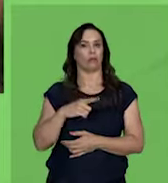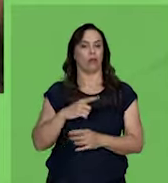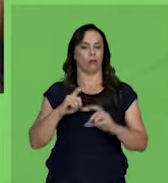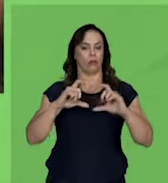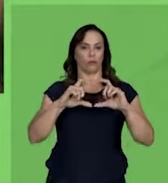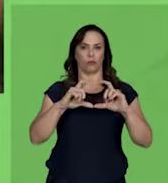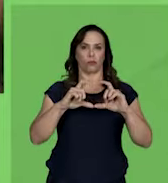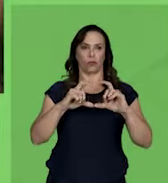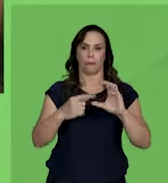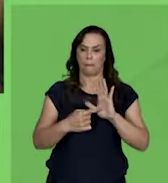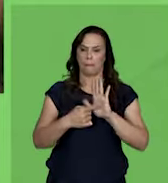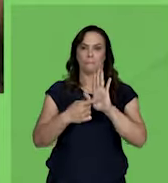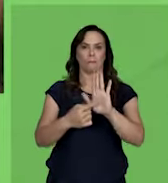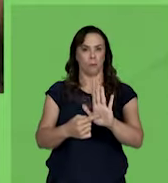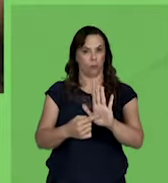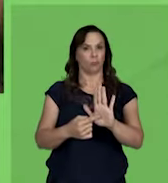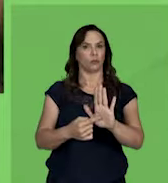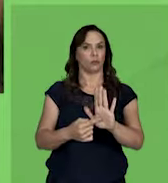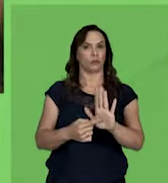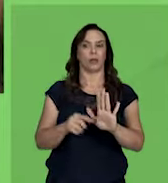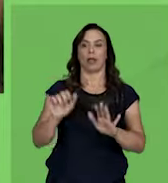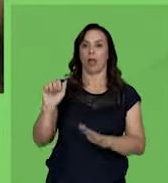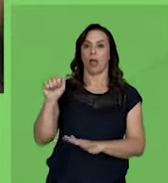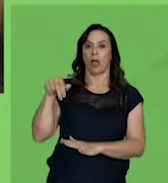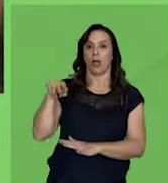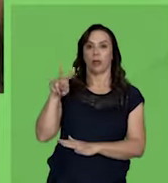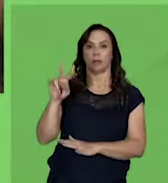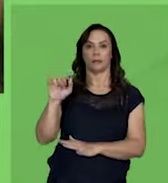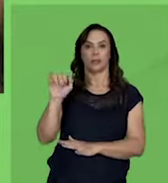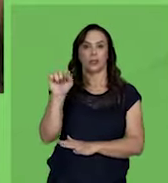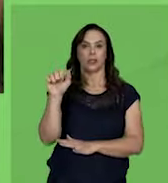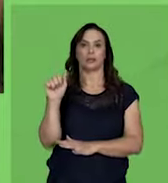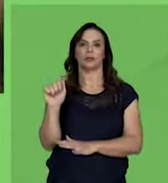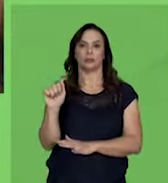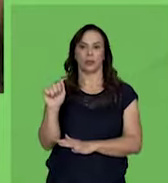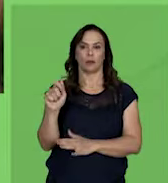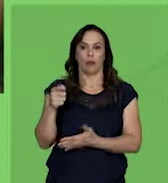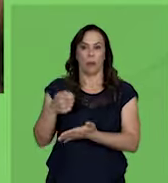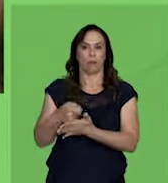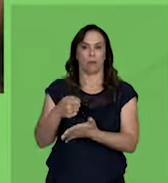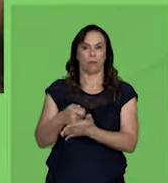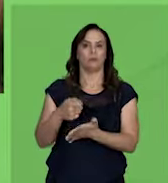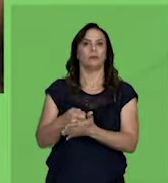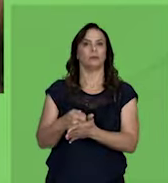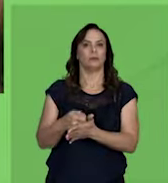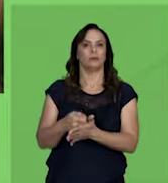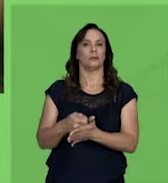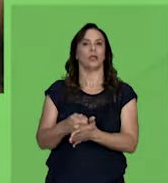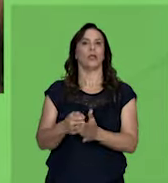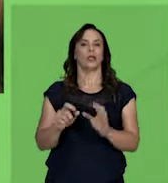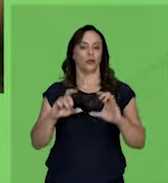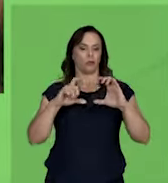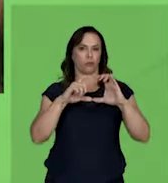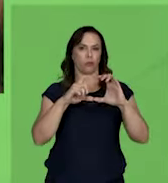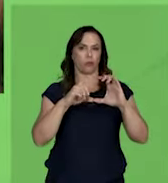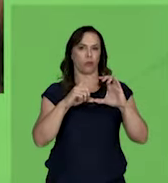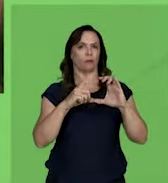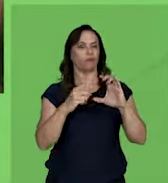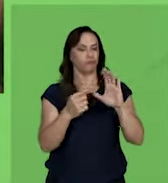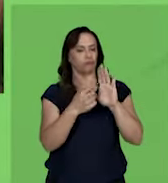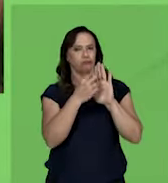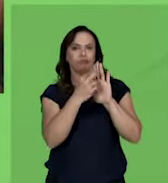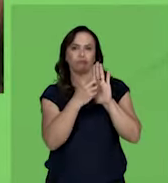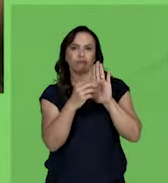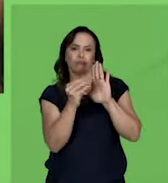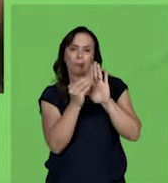que seja determinado a quantidade de nicotina e de alcatrão, existem N